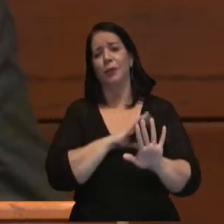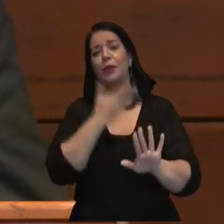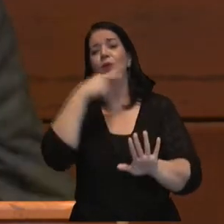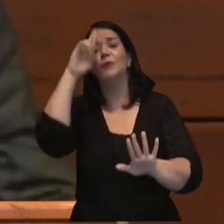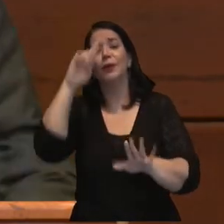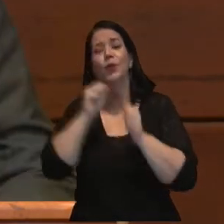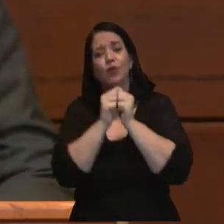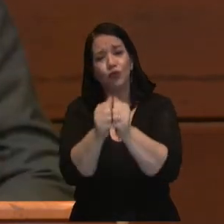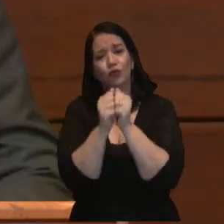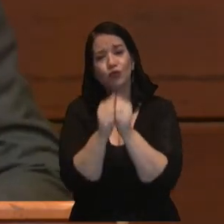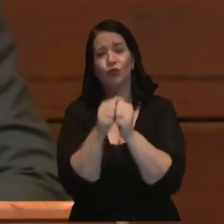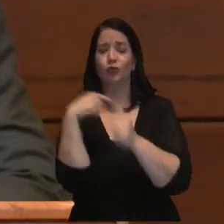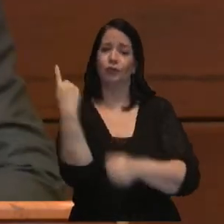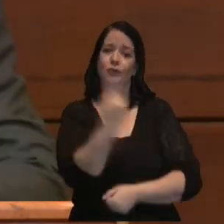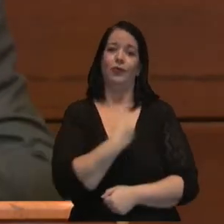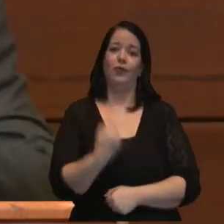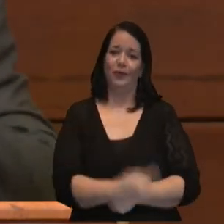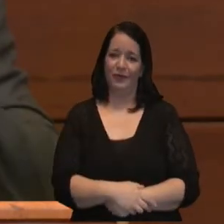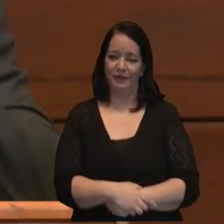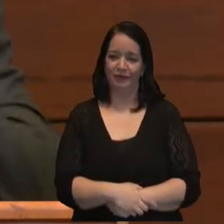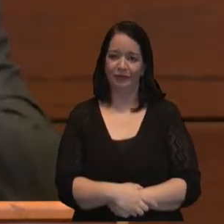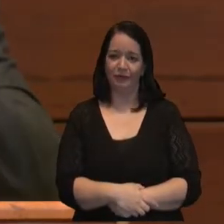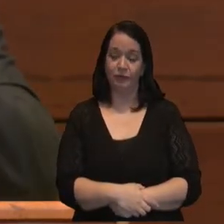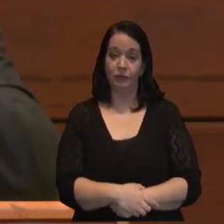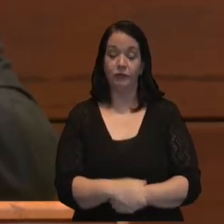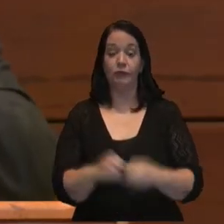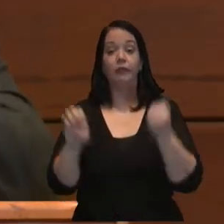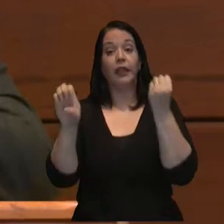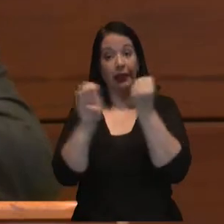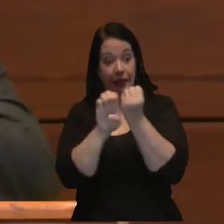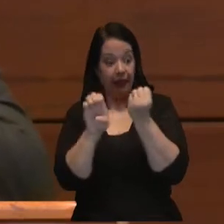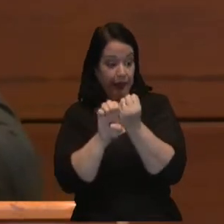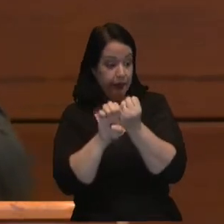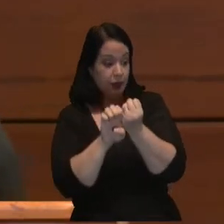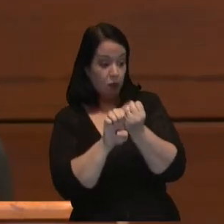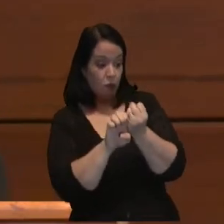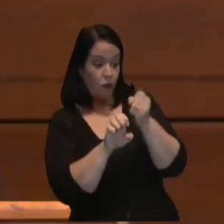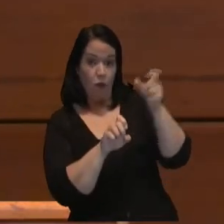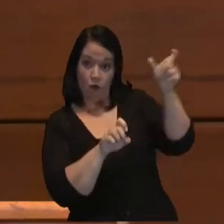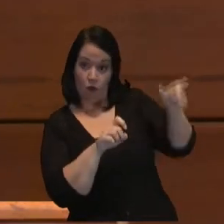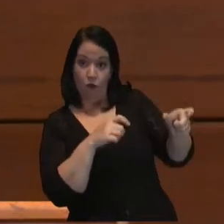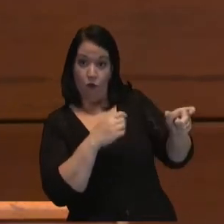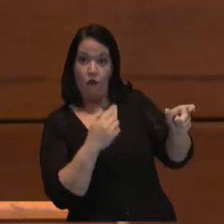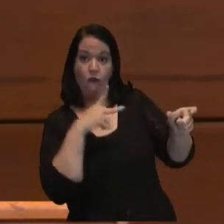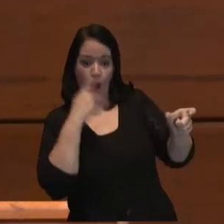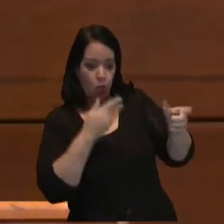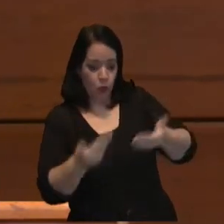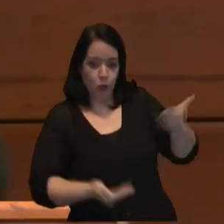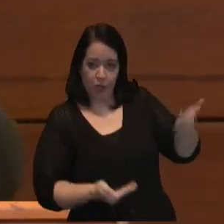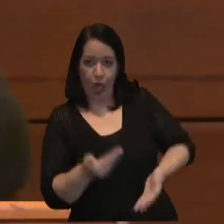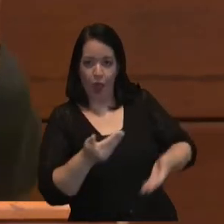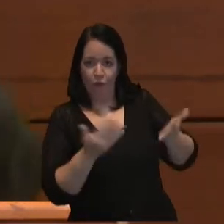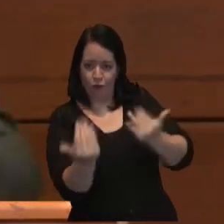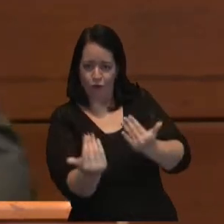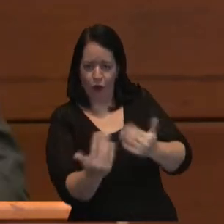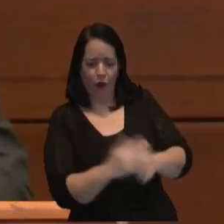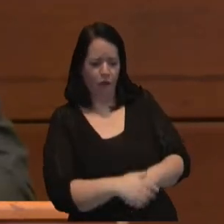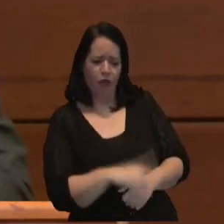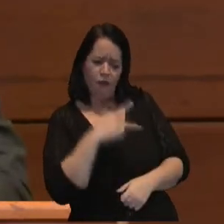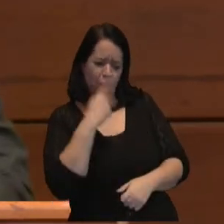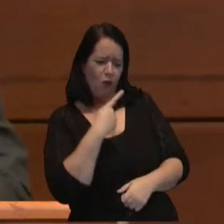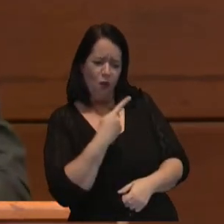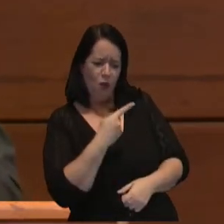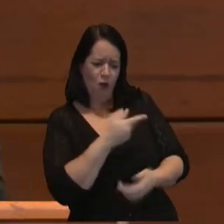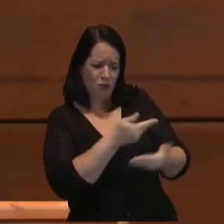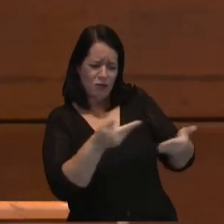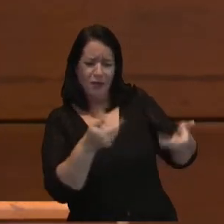Eliseu então respondeu: não temas, meu jovem, porque mais são os que estão conosco do que os que estão